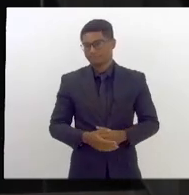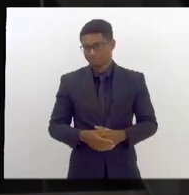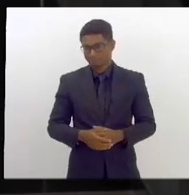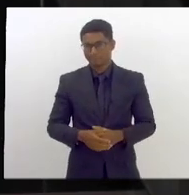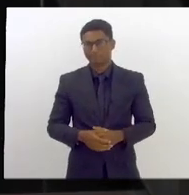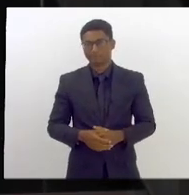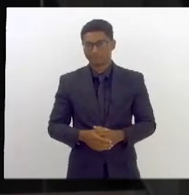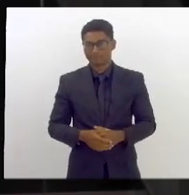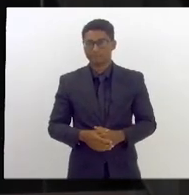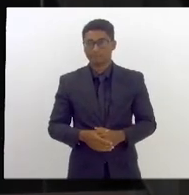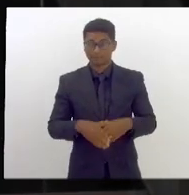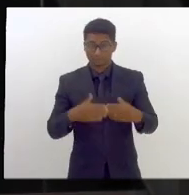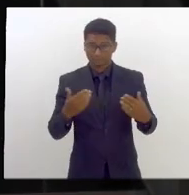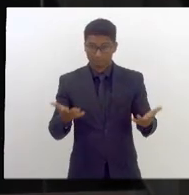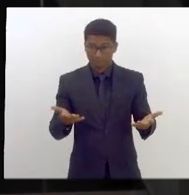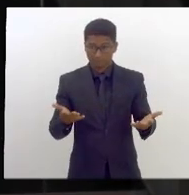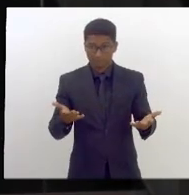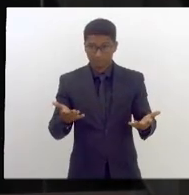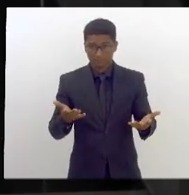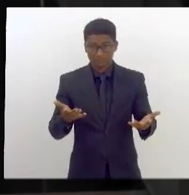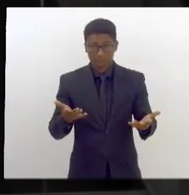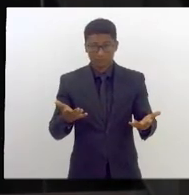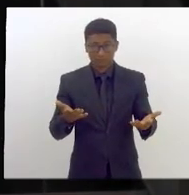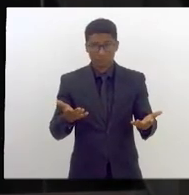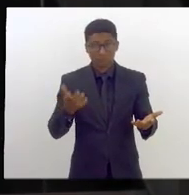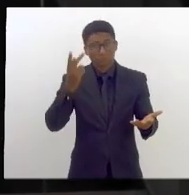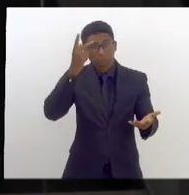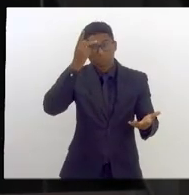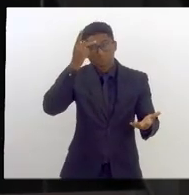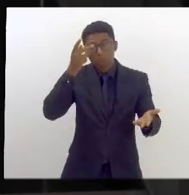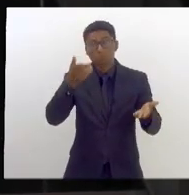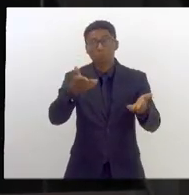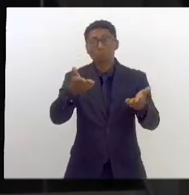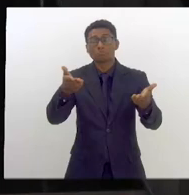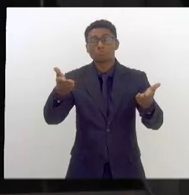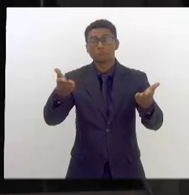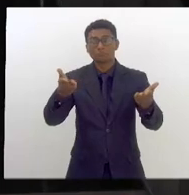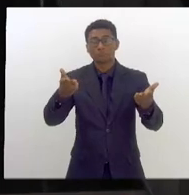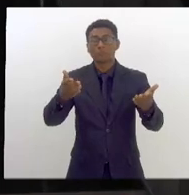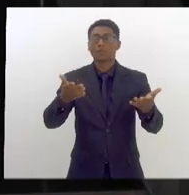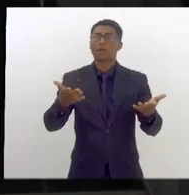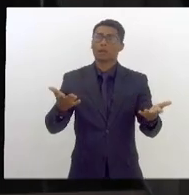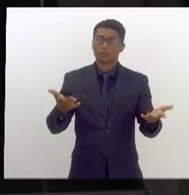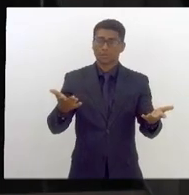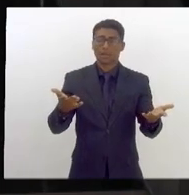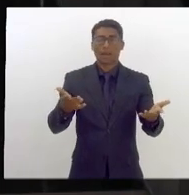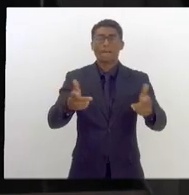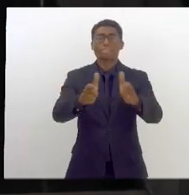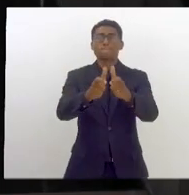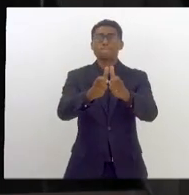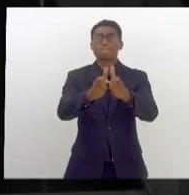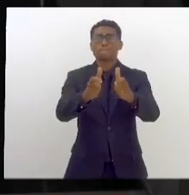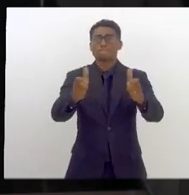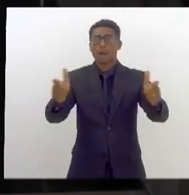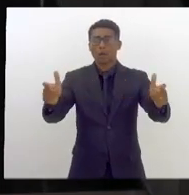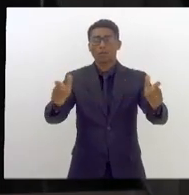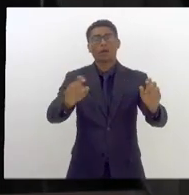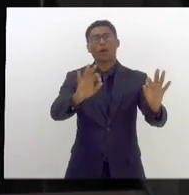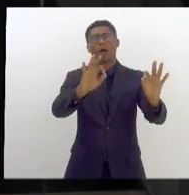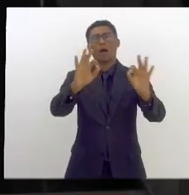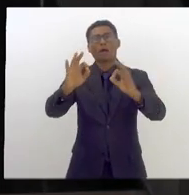enquanto ninguém se ocupava de outra coisa eu quase ninguém a não ser do